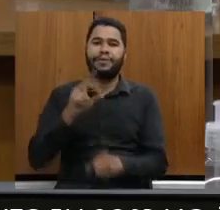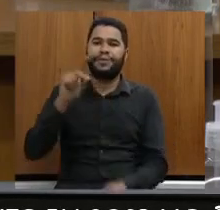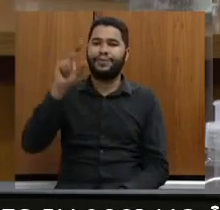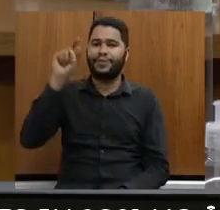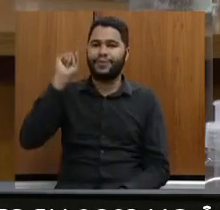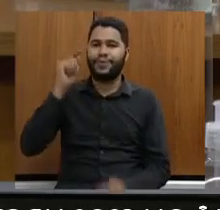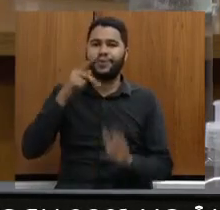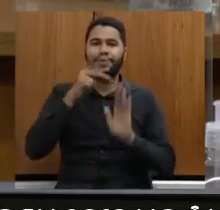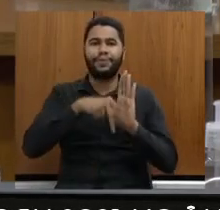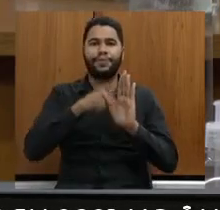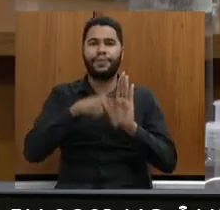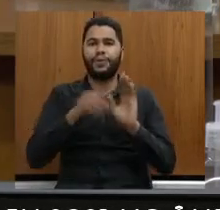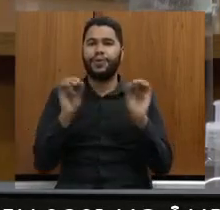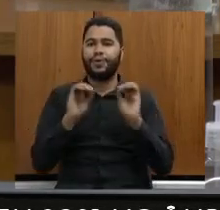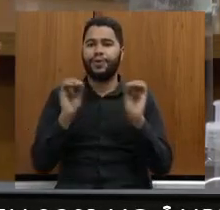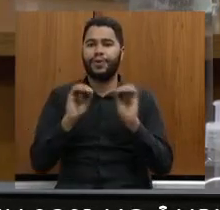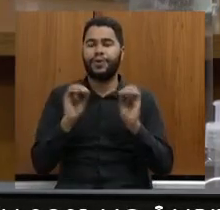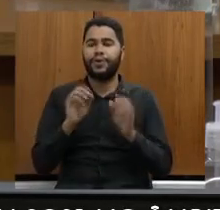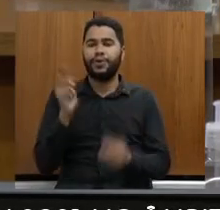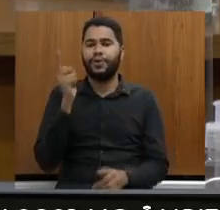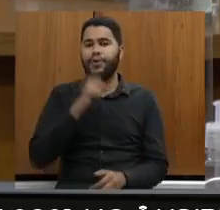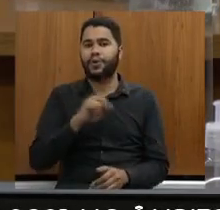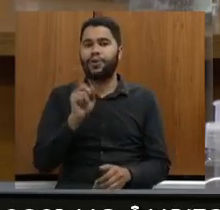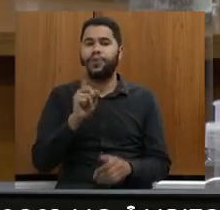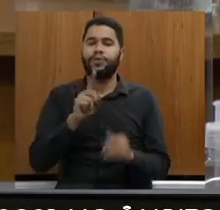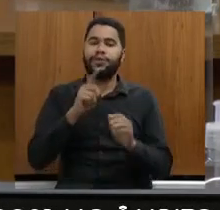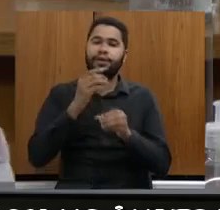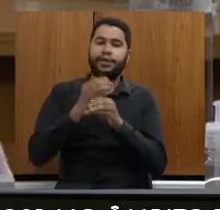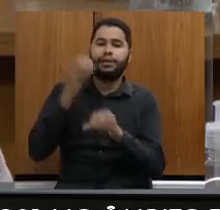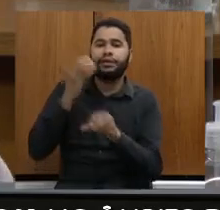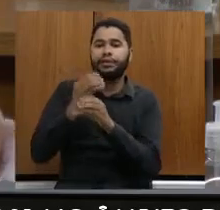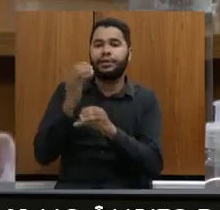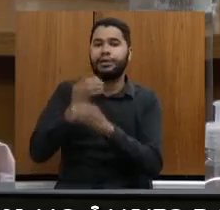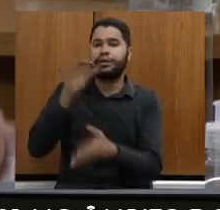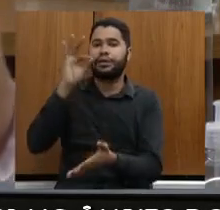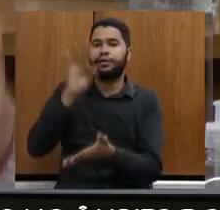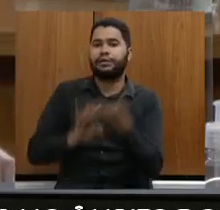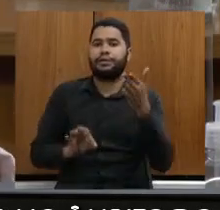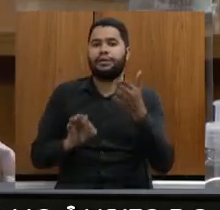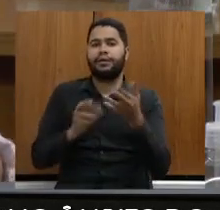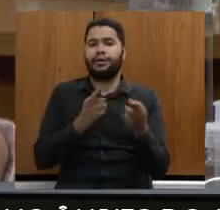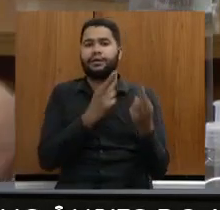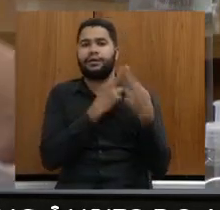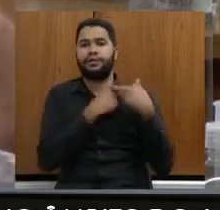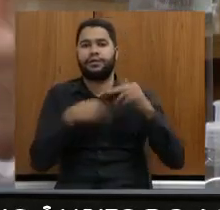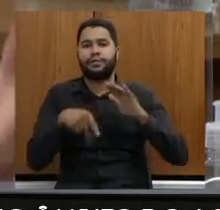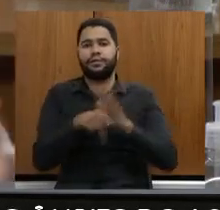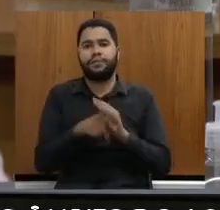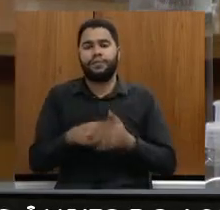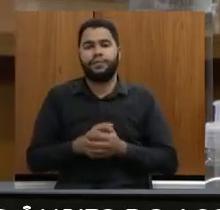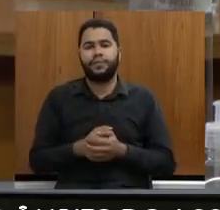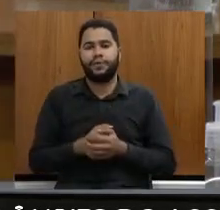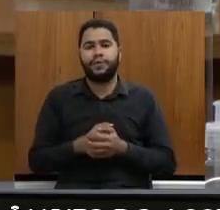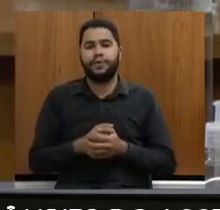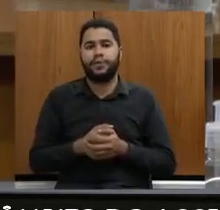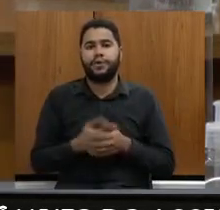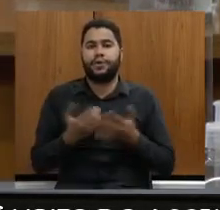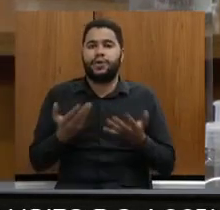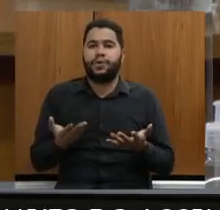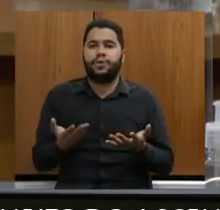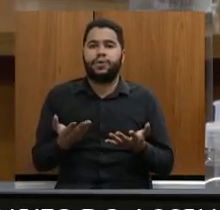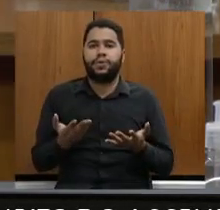não tem projeto e não consegue engenheiro que assim é a responsabilidade sobre a barragem para